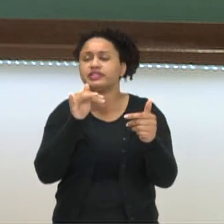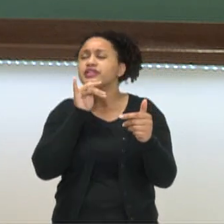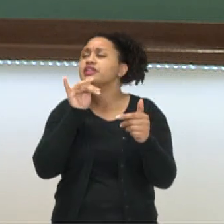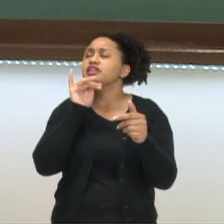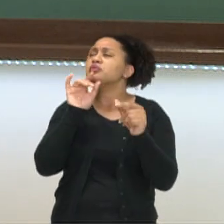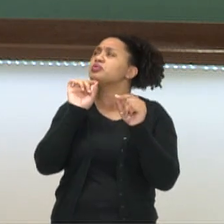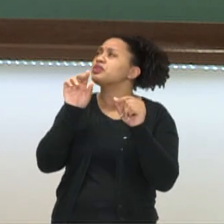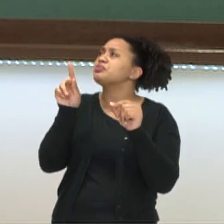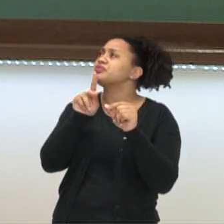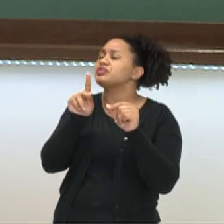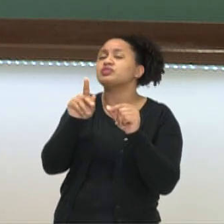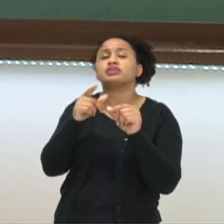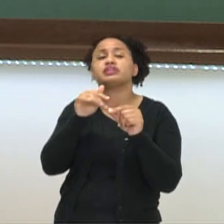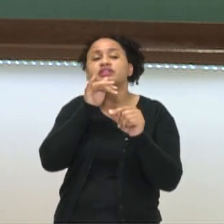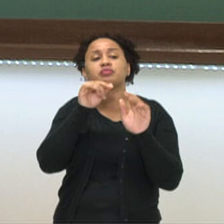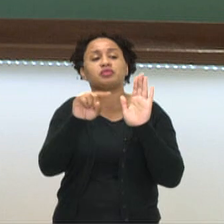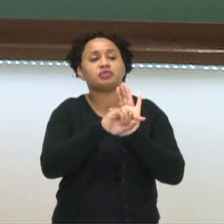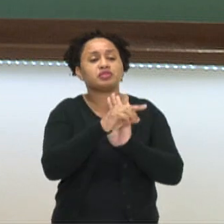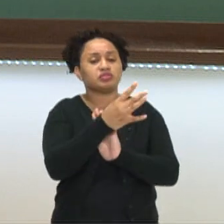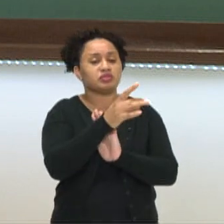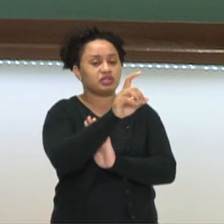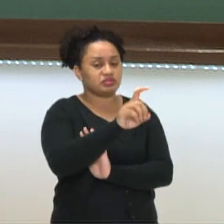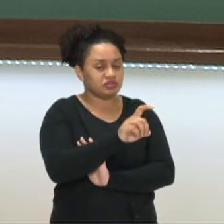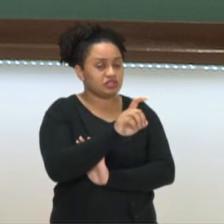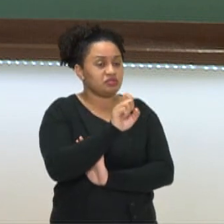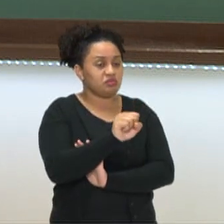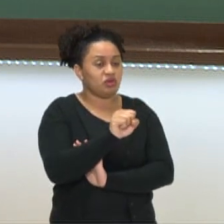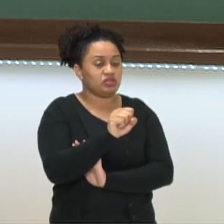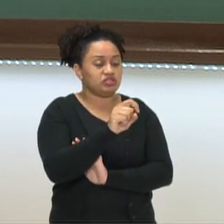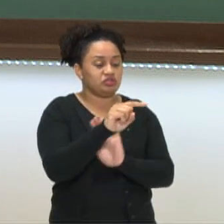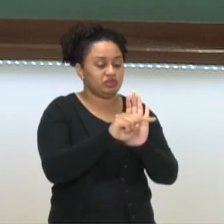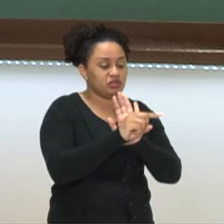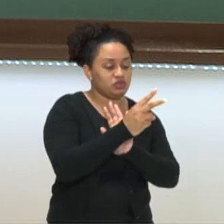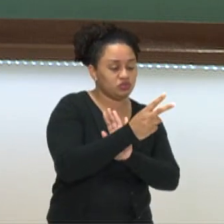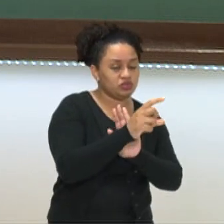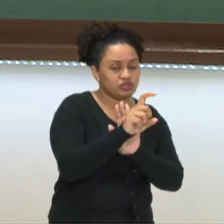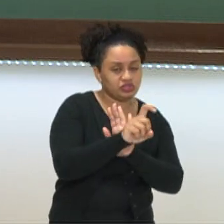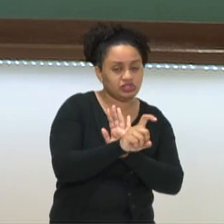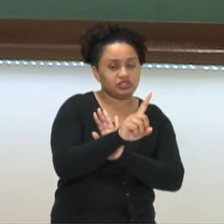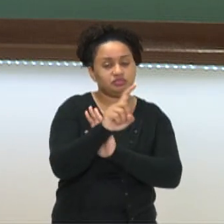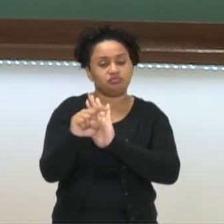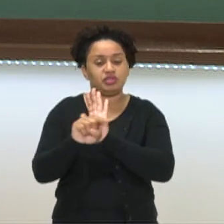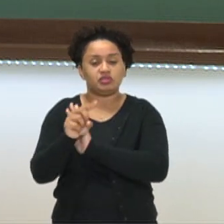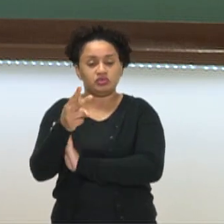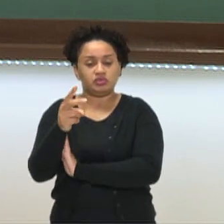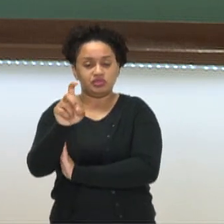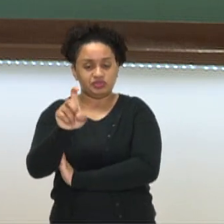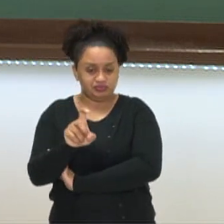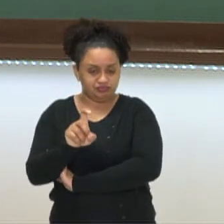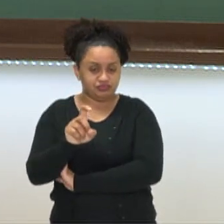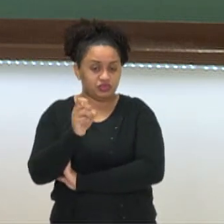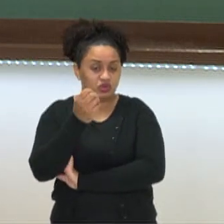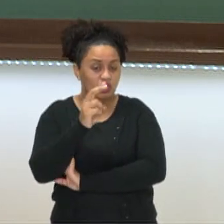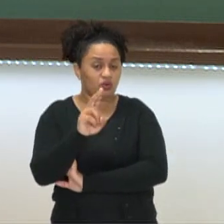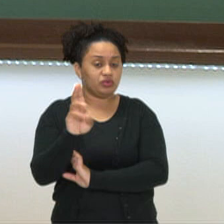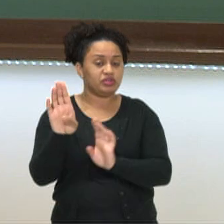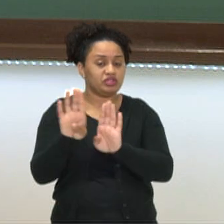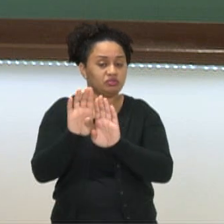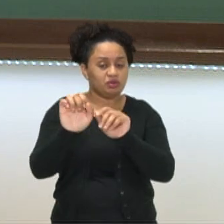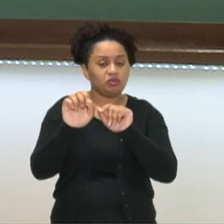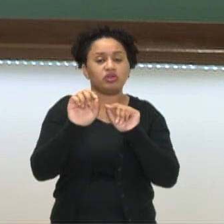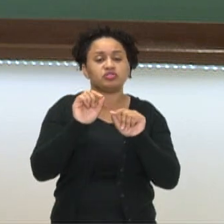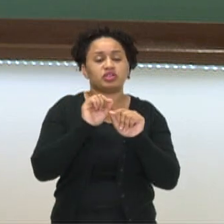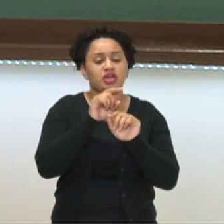professora? Por exemplo, menos 4x, você pode abrir em menos 2x, menos 2x. Ou você pode abrir